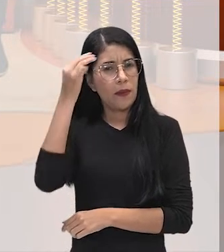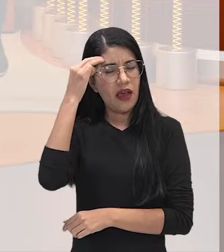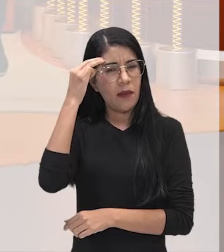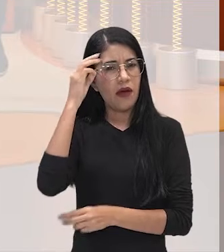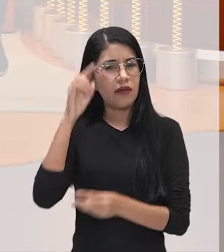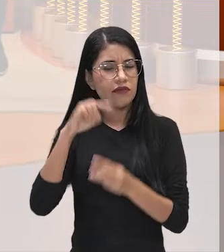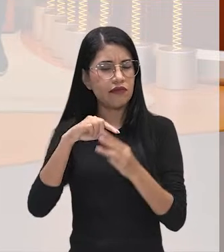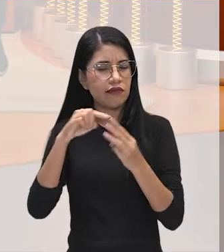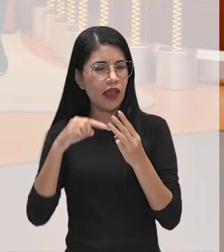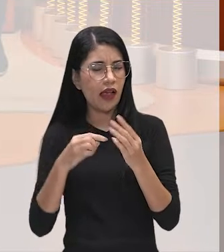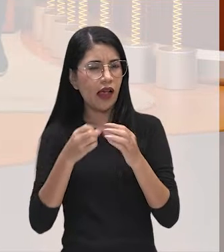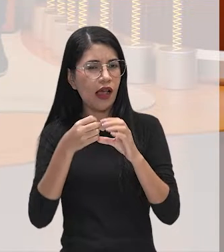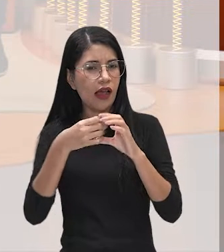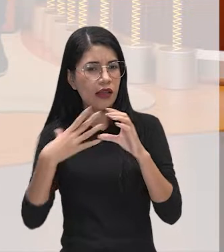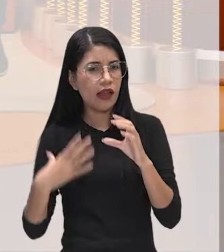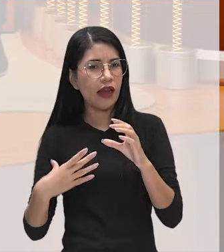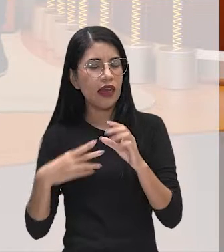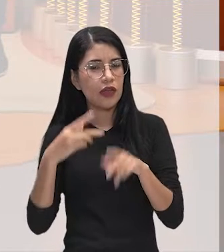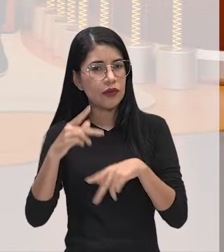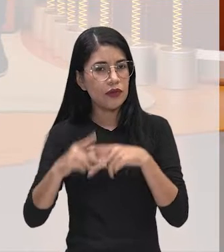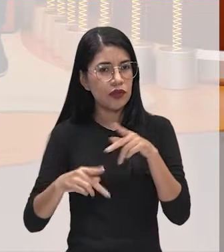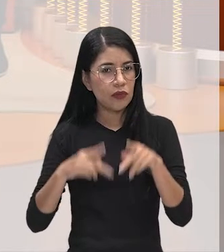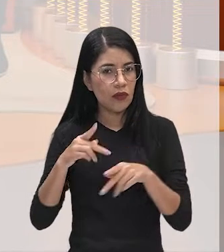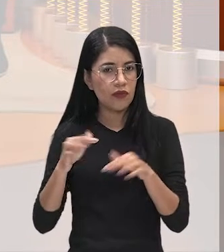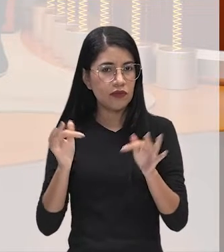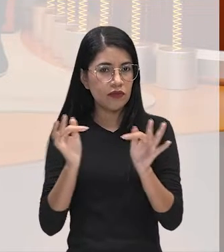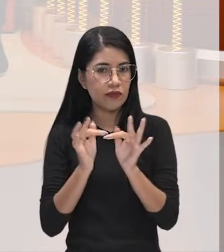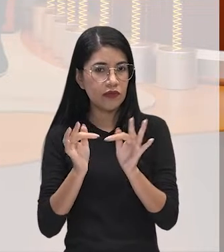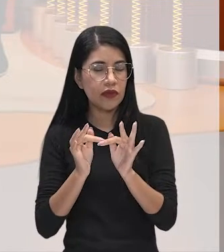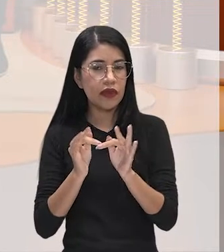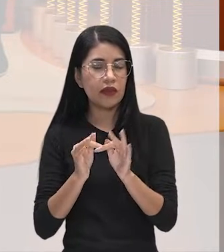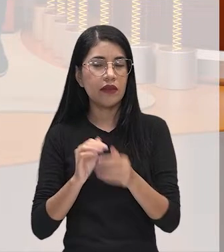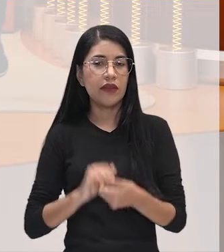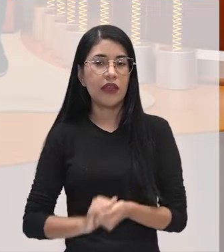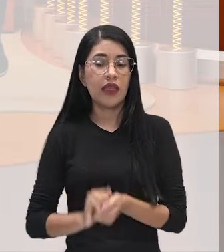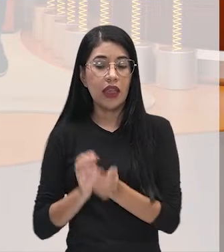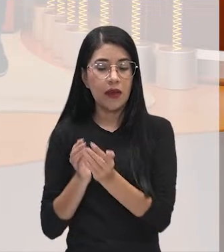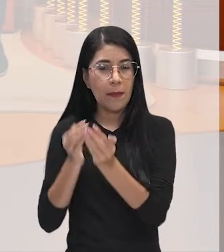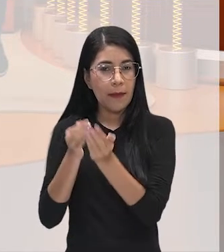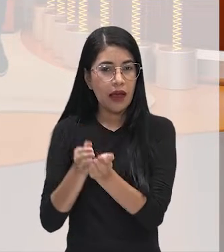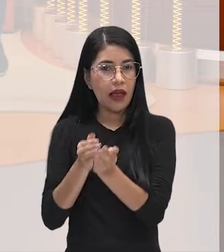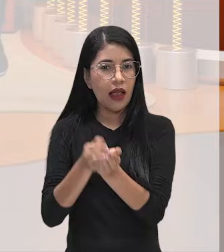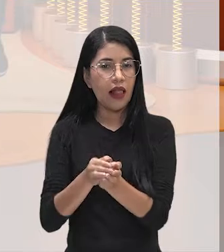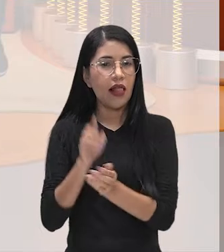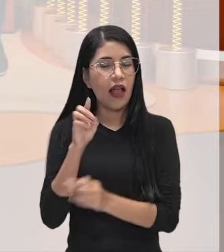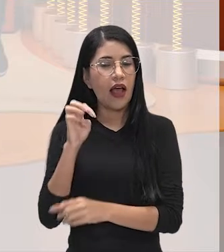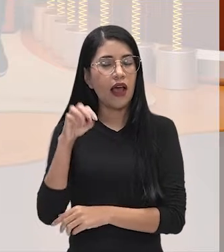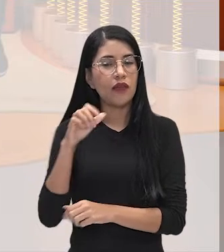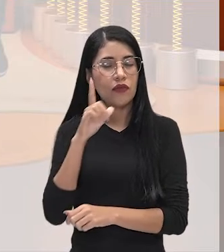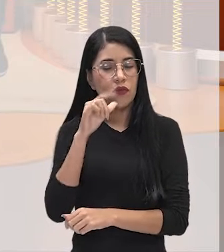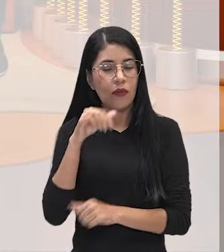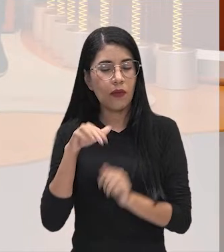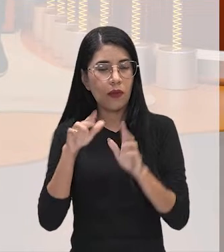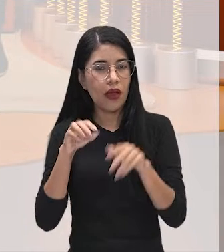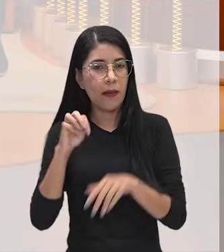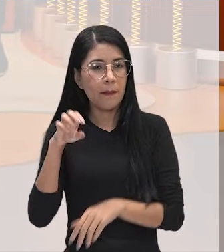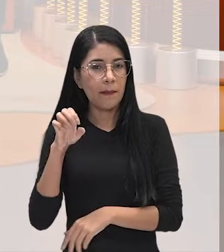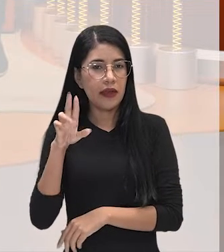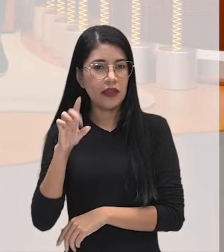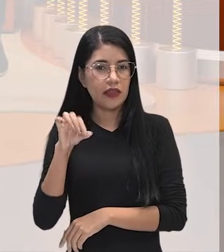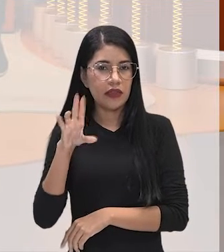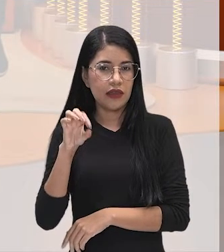primeiras características, então, dos povos, né, que faziam a navegação no mar Mediterrâneo e eles estavam ligados,